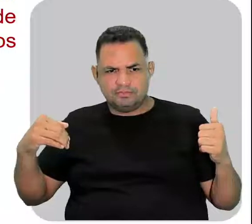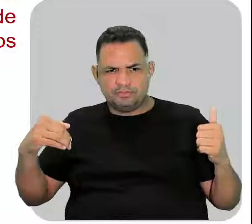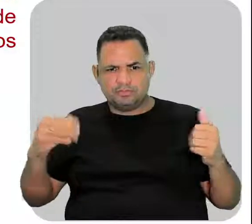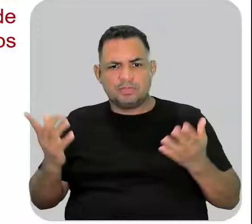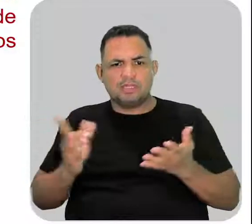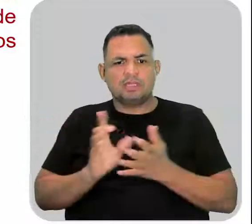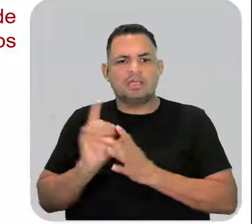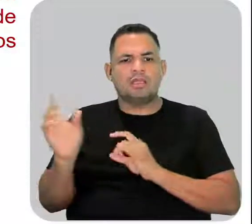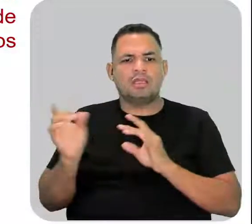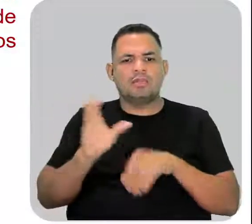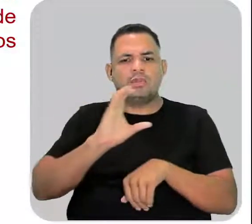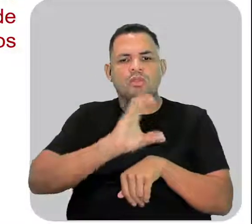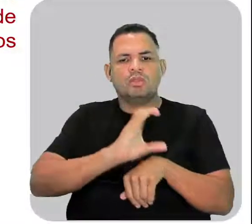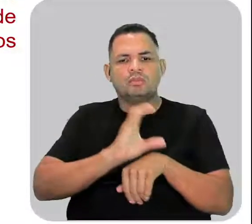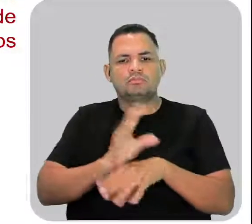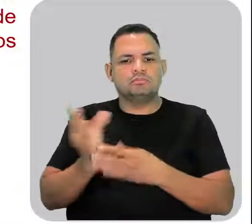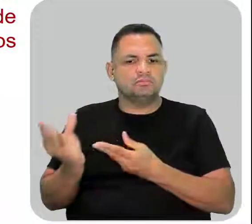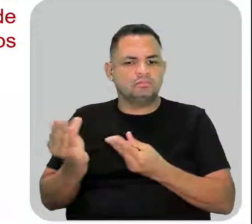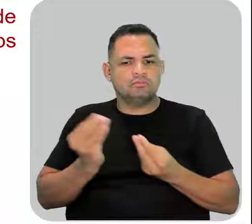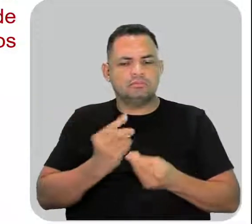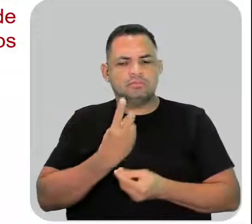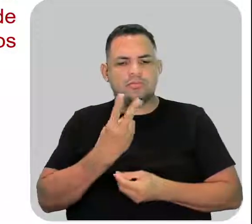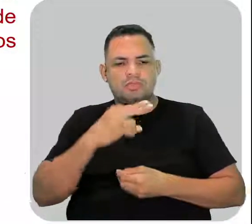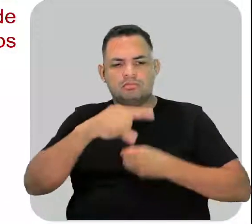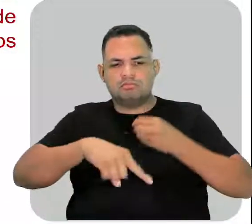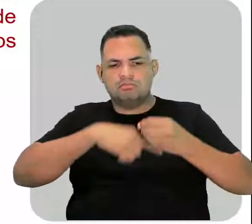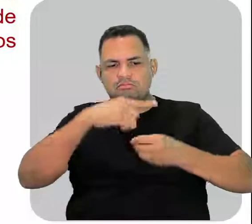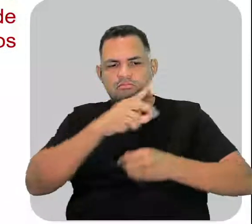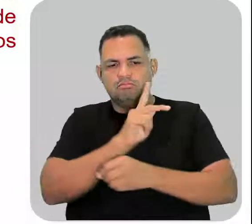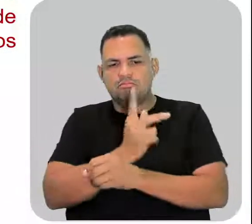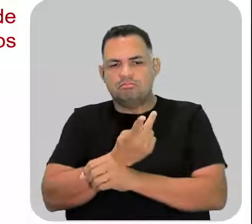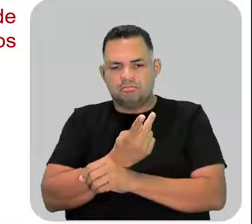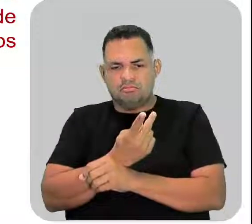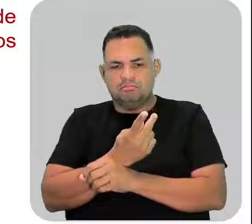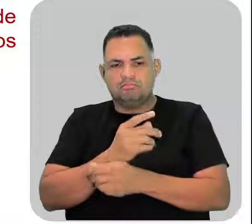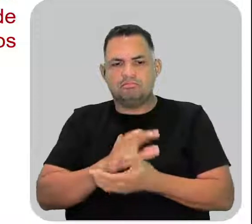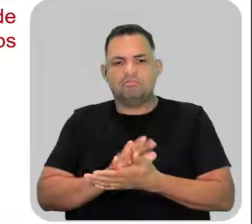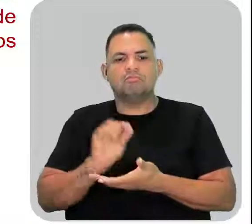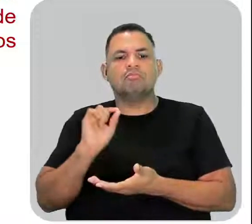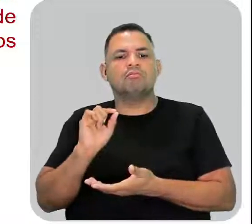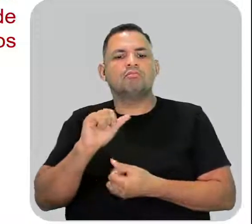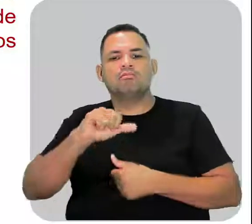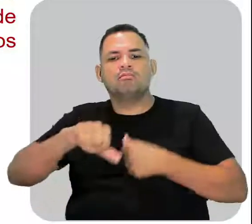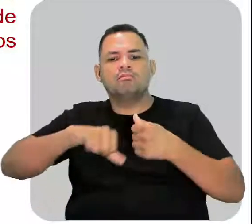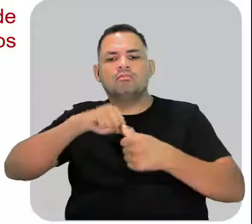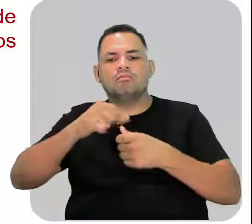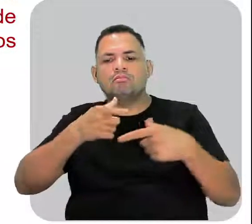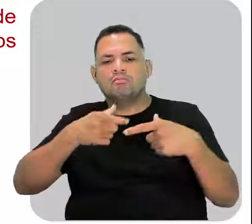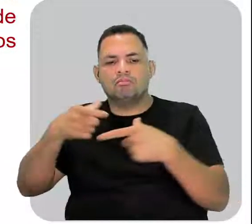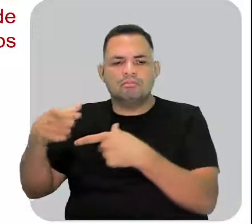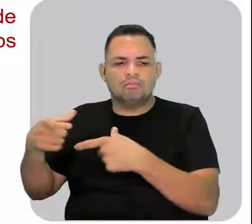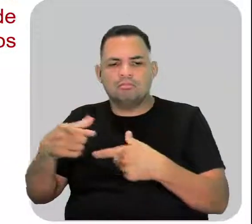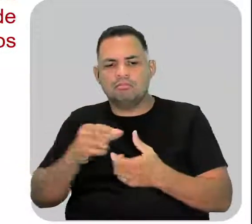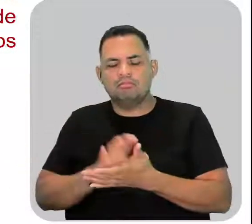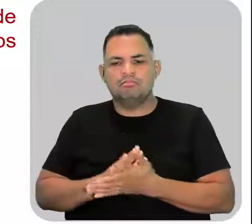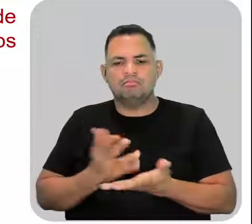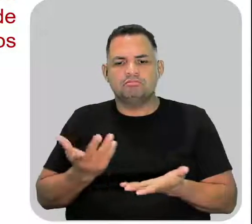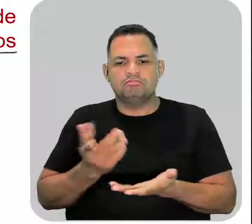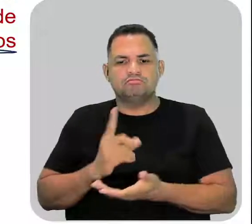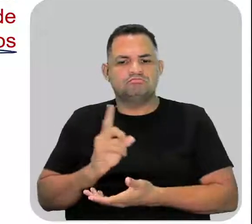Com isso, cada carbono recebe 2 átomos de hidrogênio, o que não altera a posição